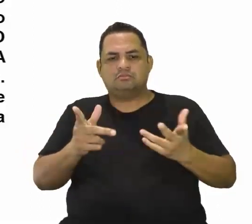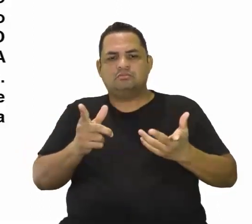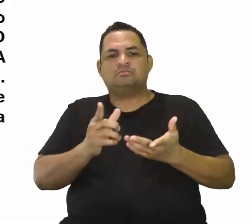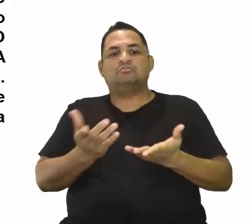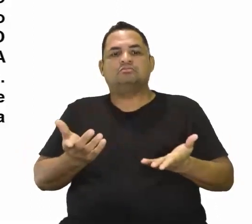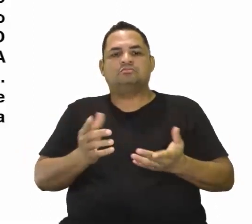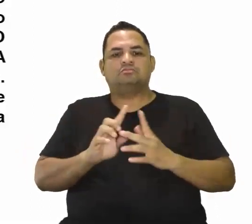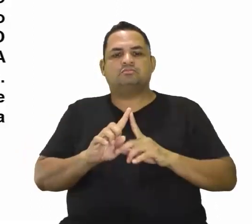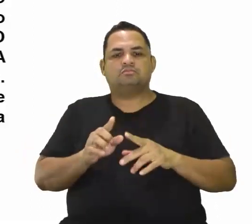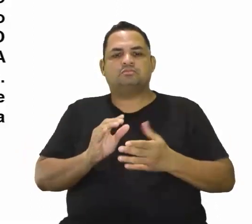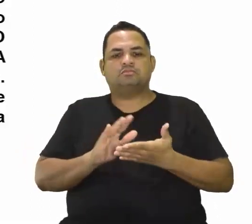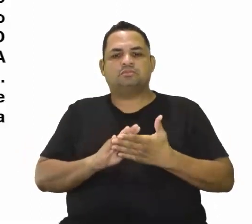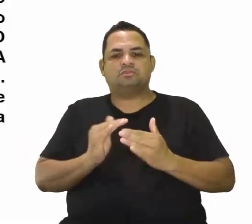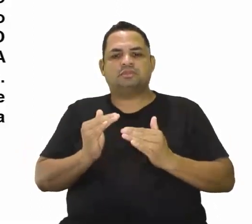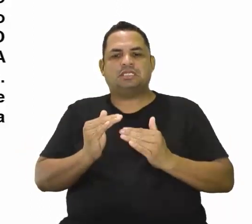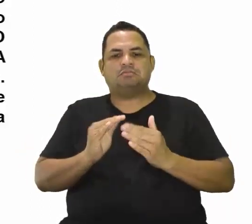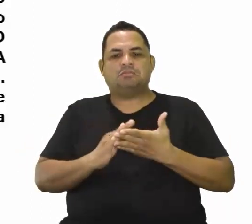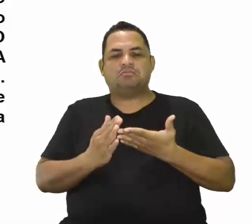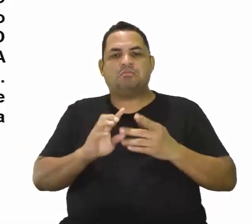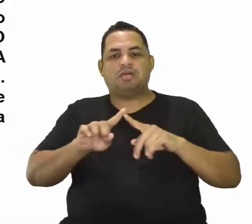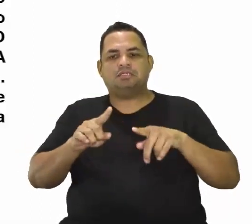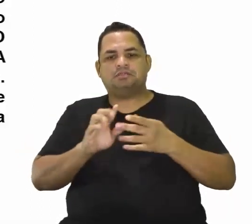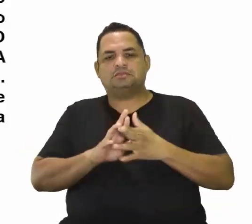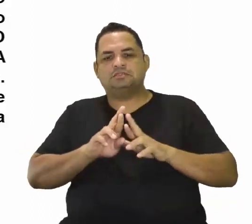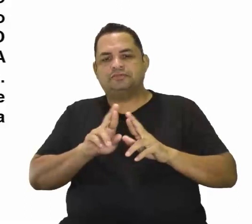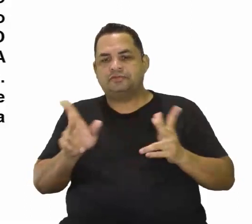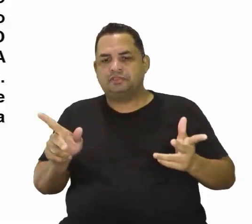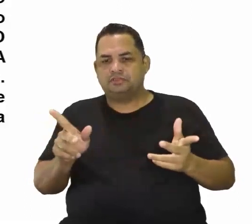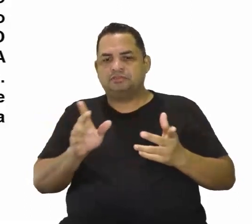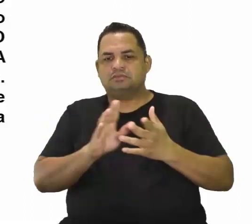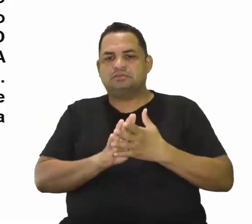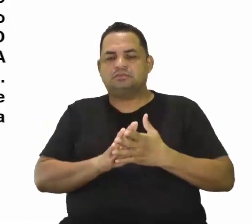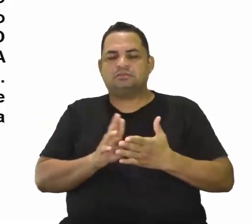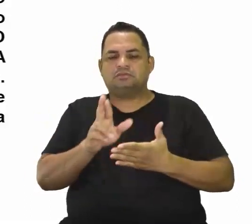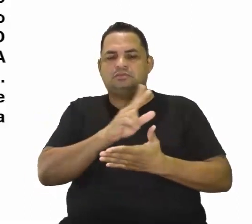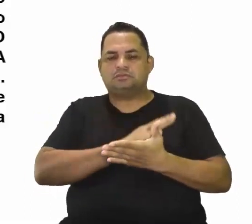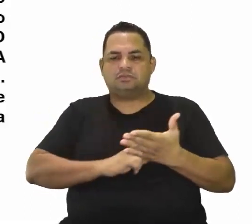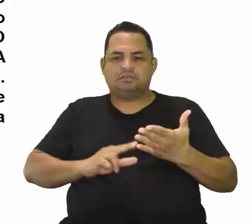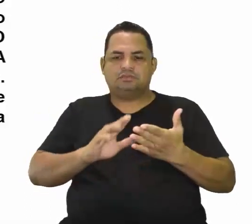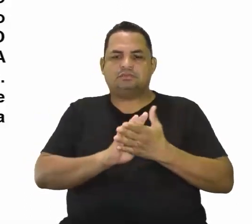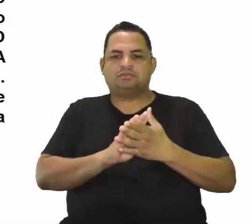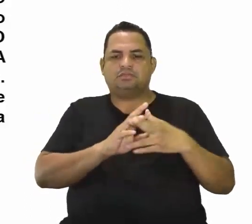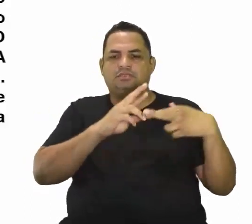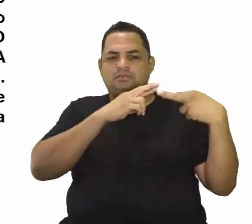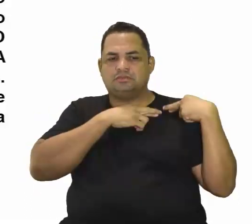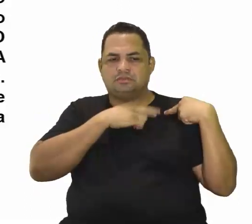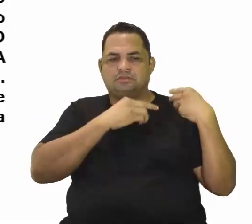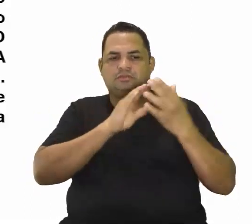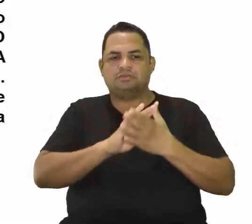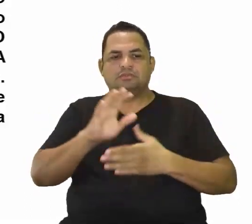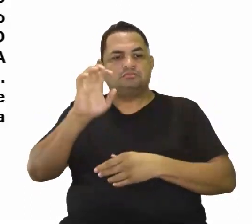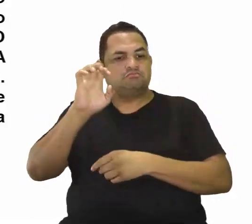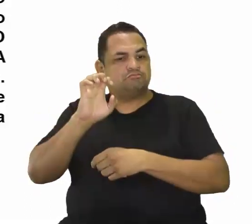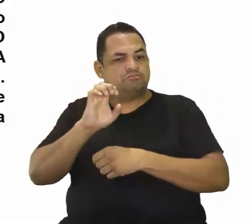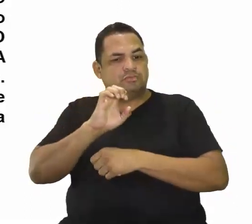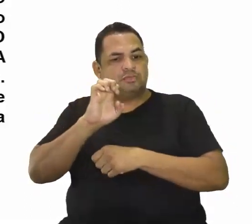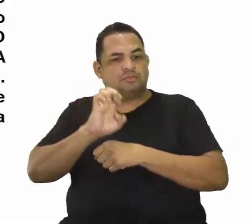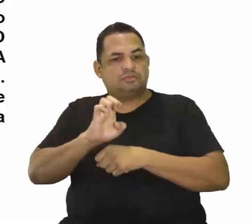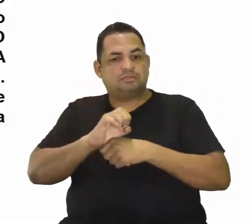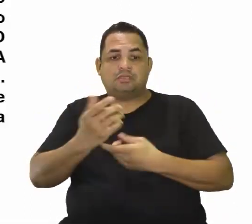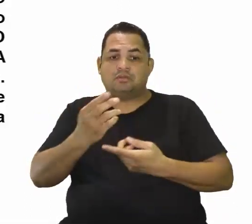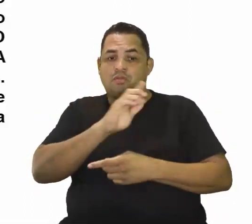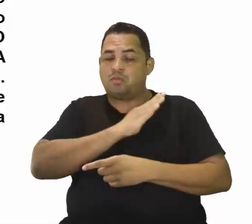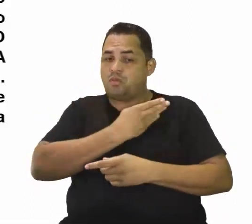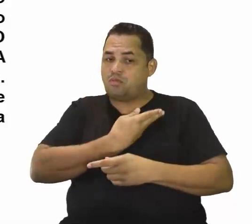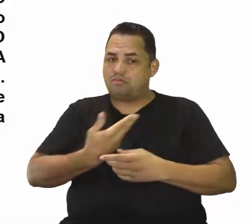diferença existe somente na escala das diversas responsabilidades. O Estado deve resolver